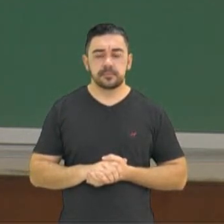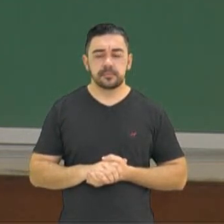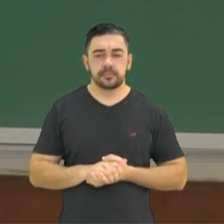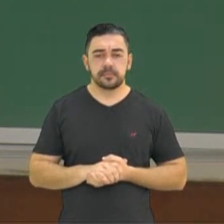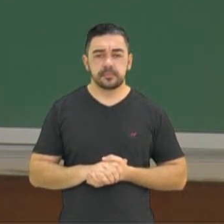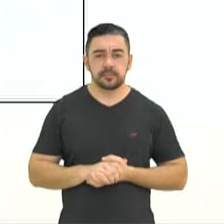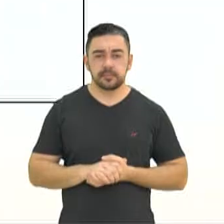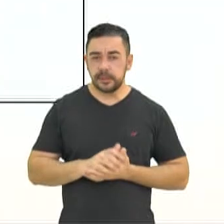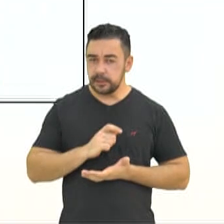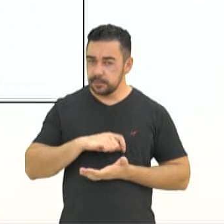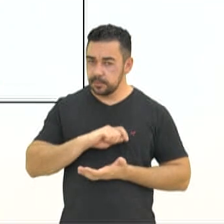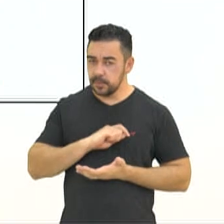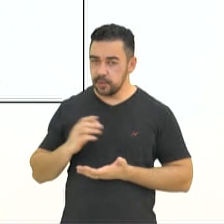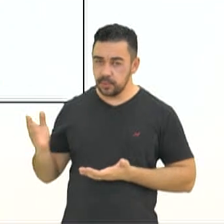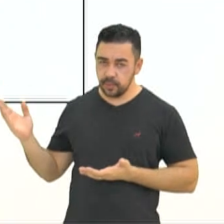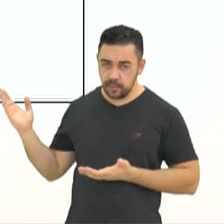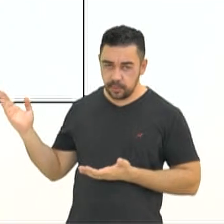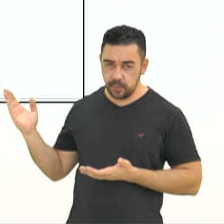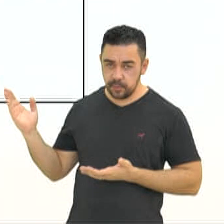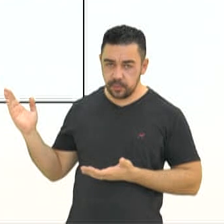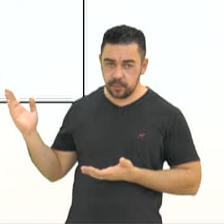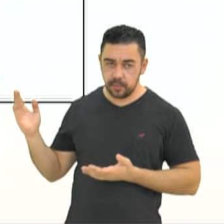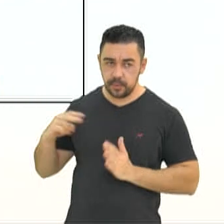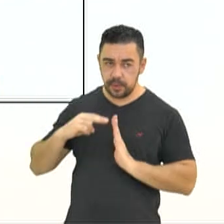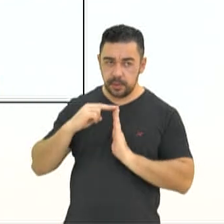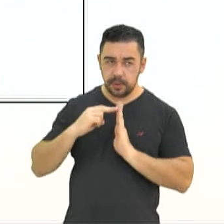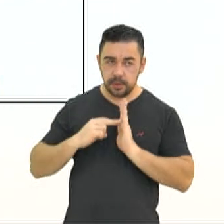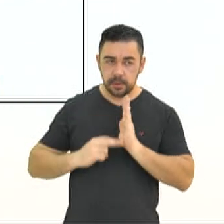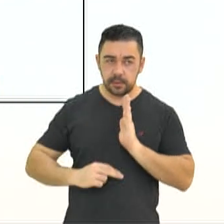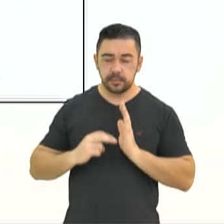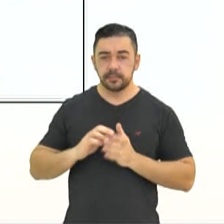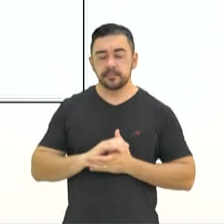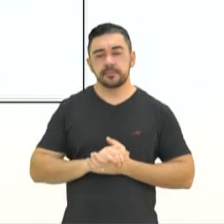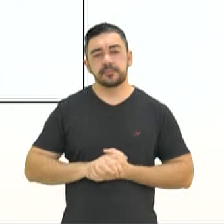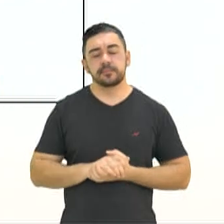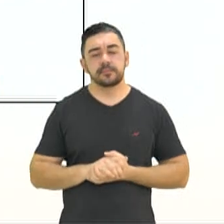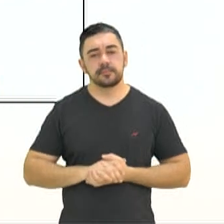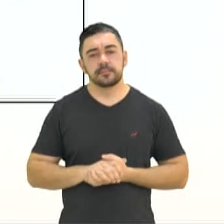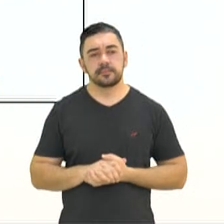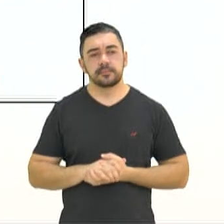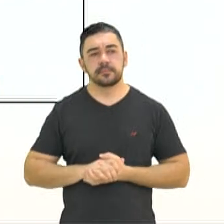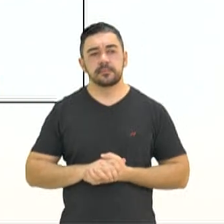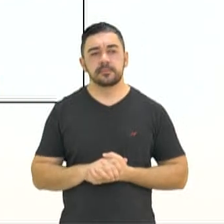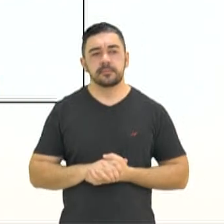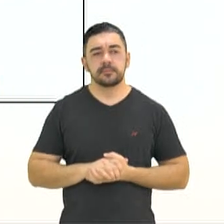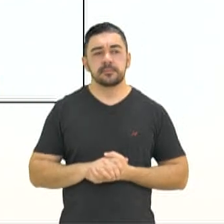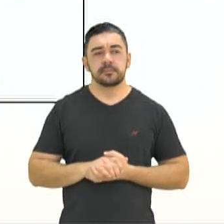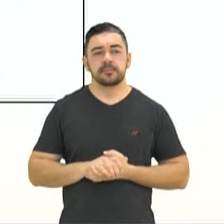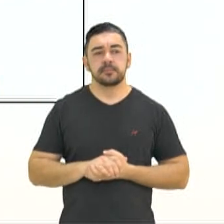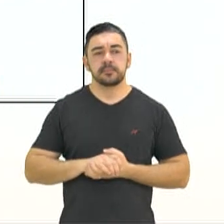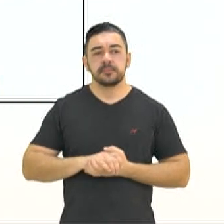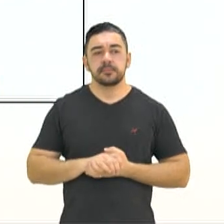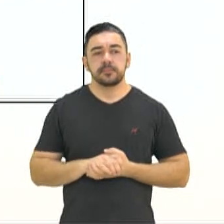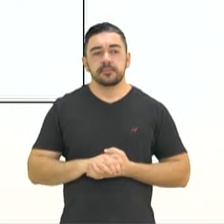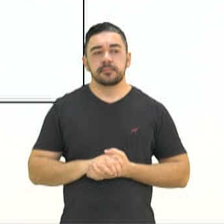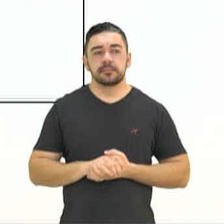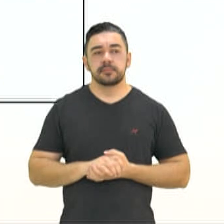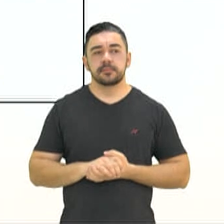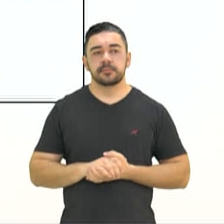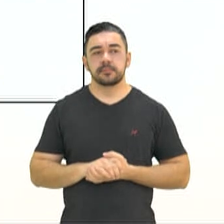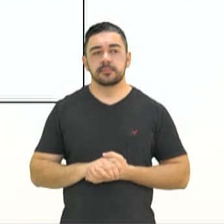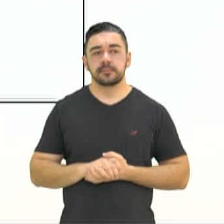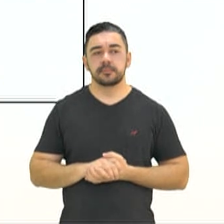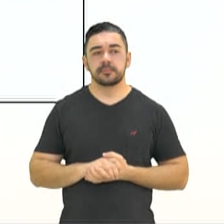Soy Lucia, la hermana mayor, tengo 12 años y estoy en el sexto. Soy morena, tengo el